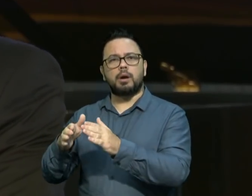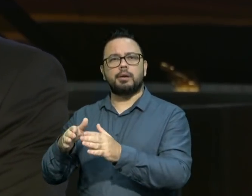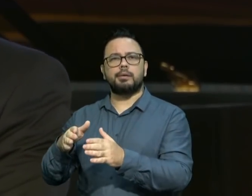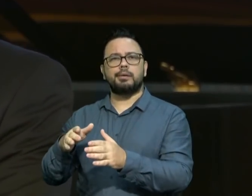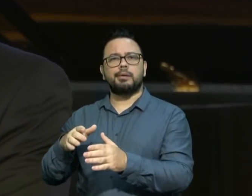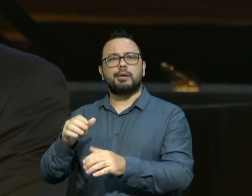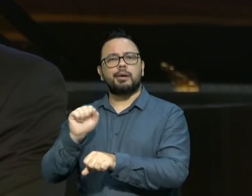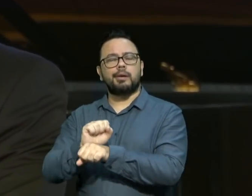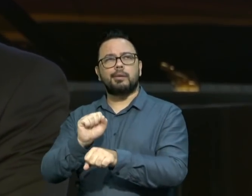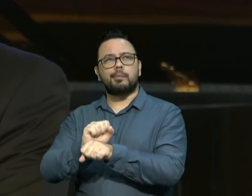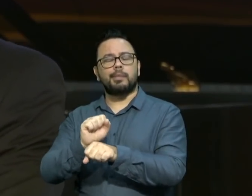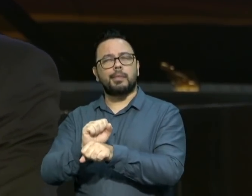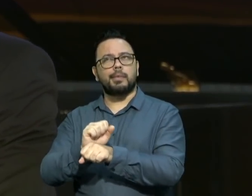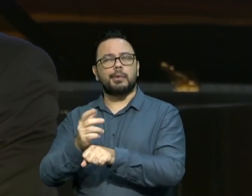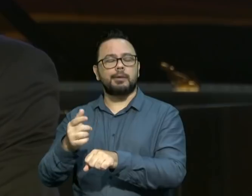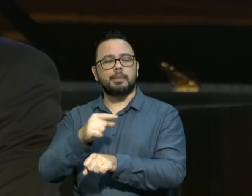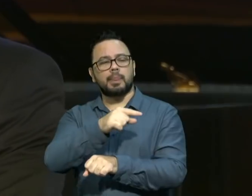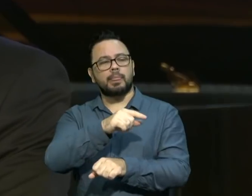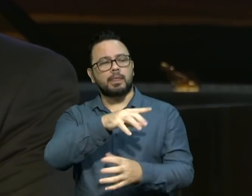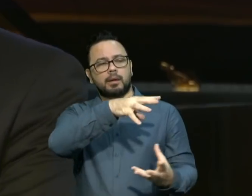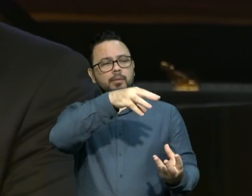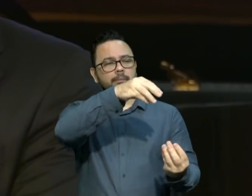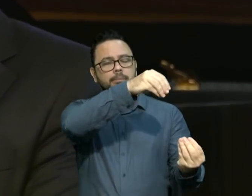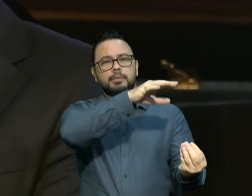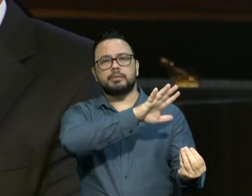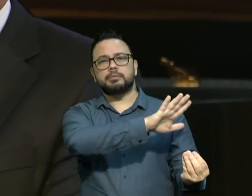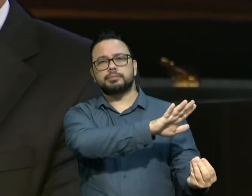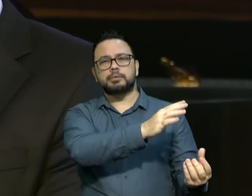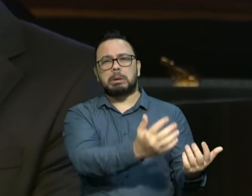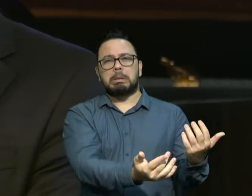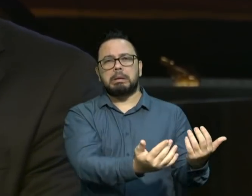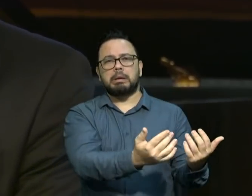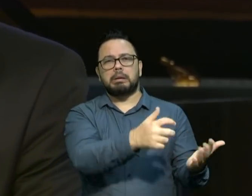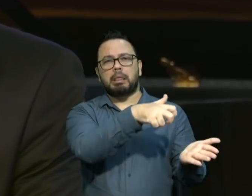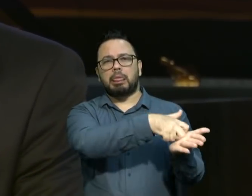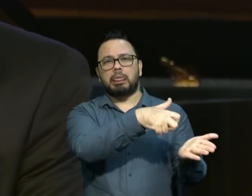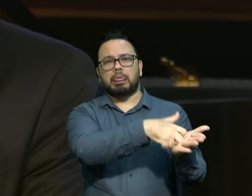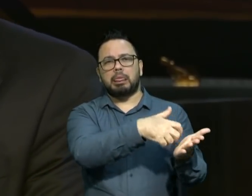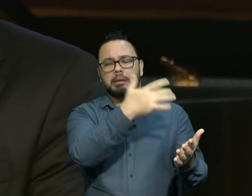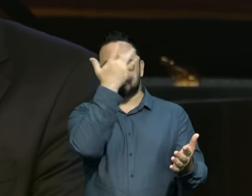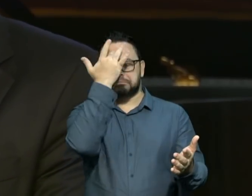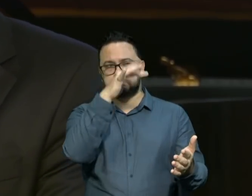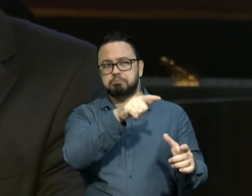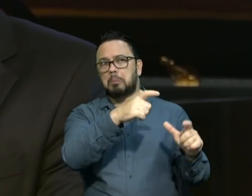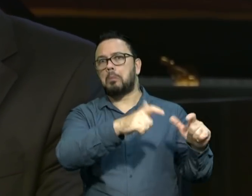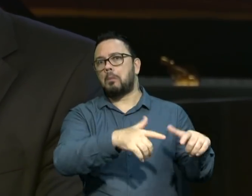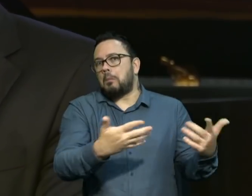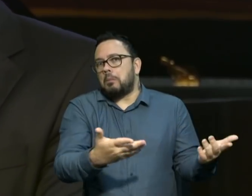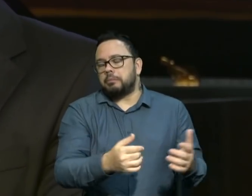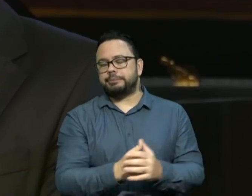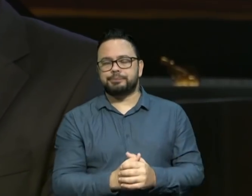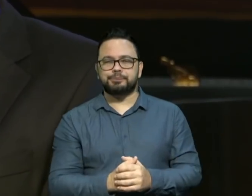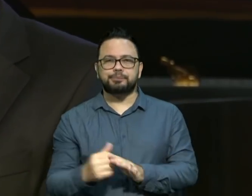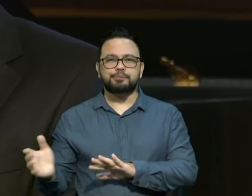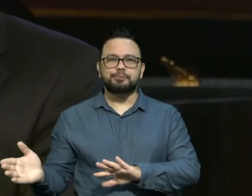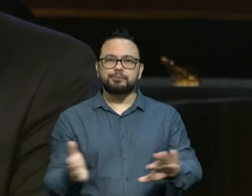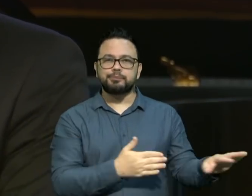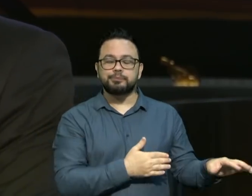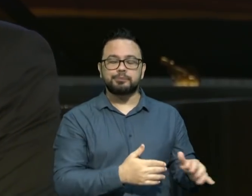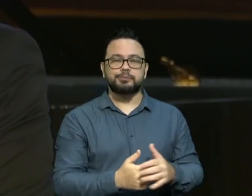ressurreição do corpo porque a alma já está sabe Deus aonde as indulgências